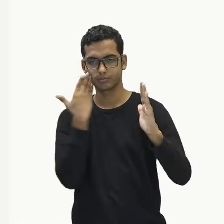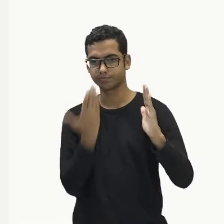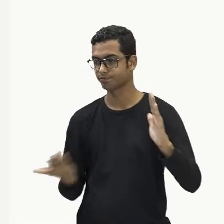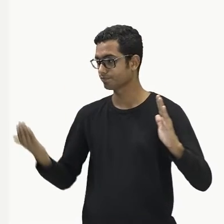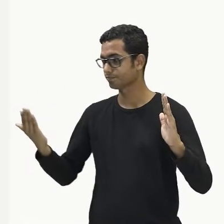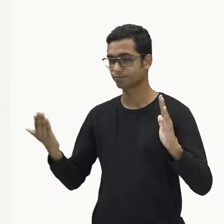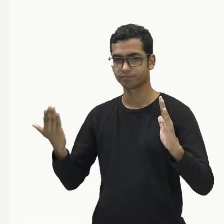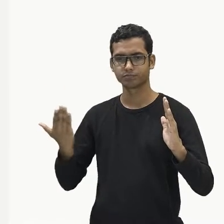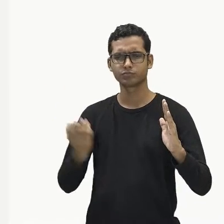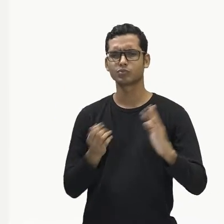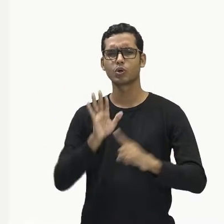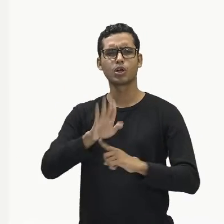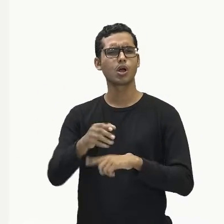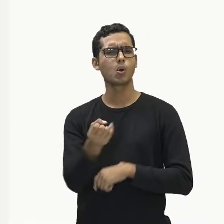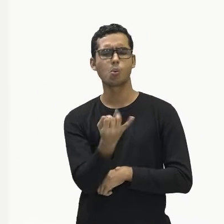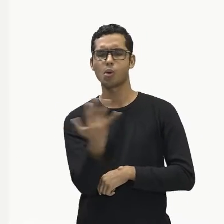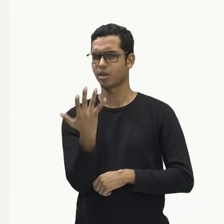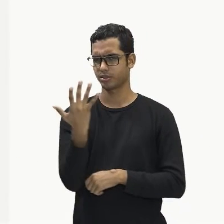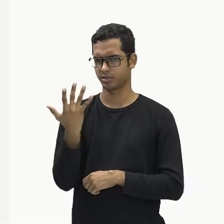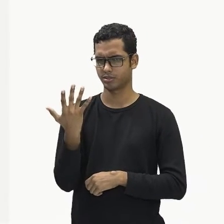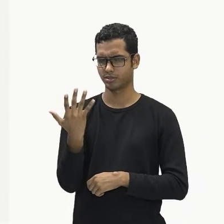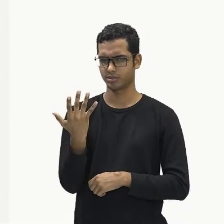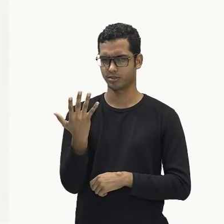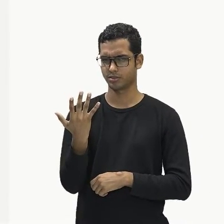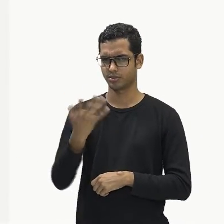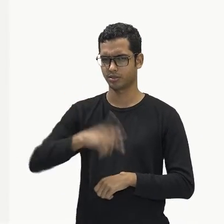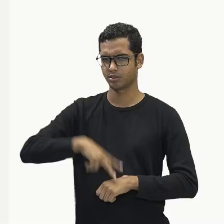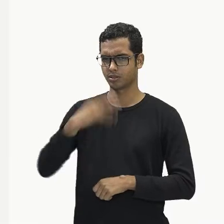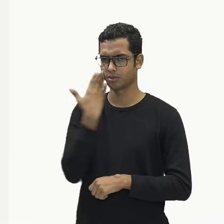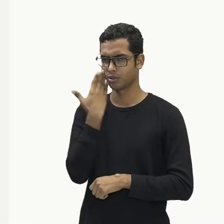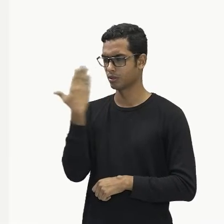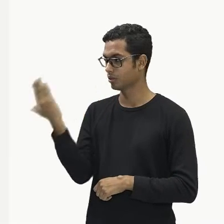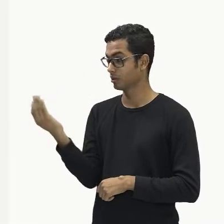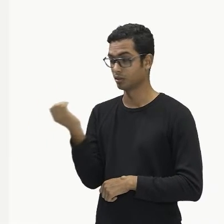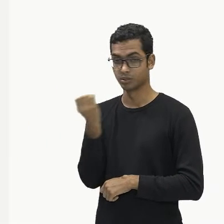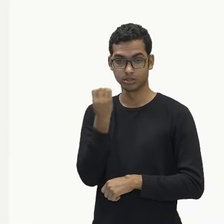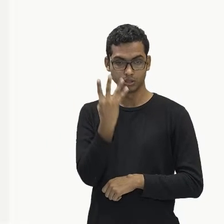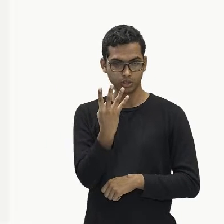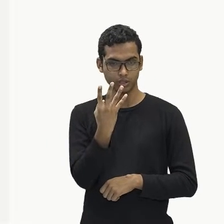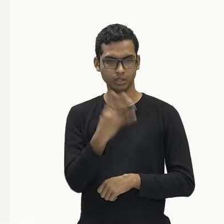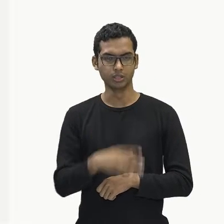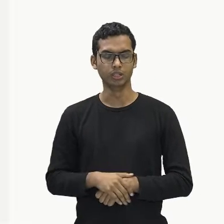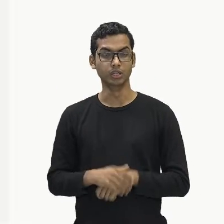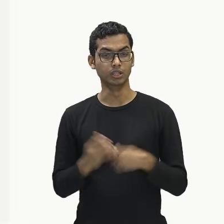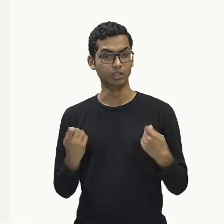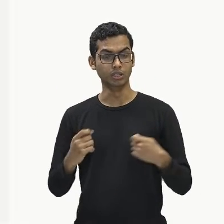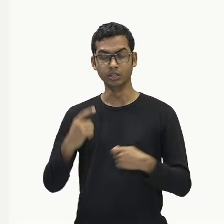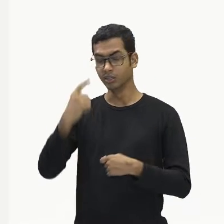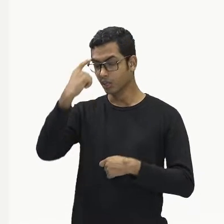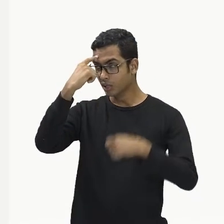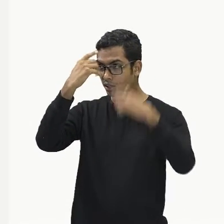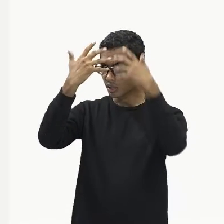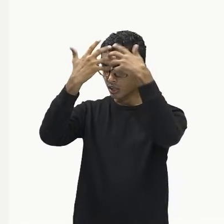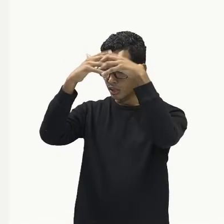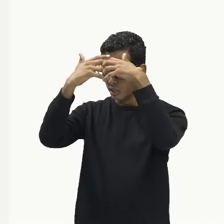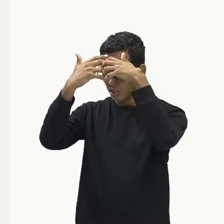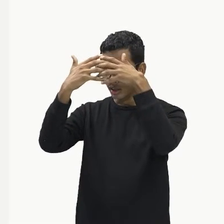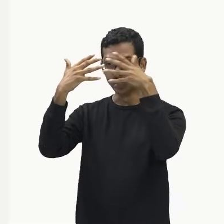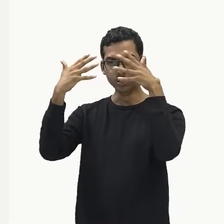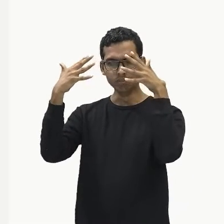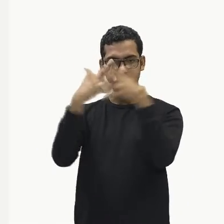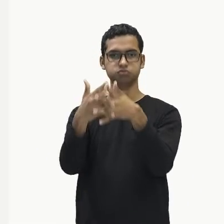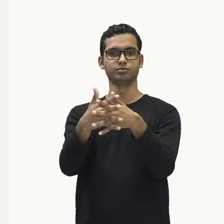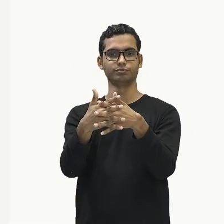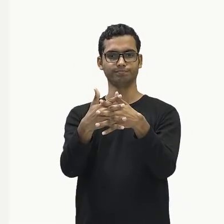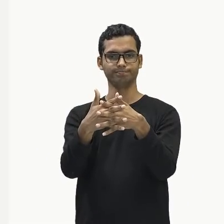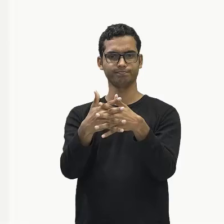quantas vezes? Ele vai aparecer 4 vezes. Aí você deve estar pensando, é aqui que eu não vou dar conta de